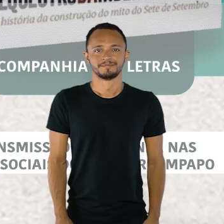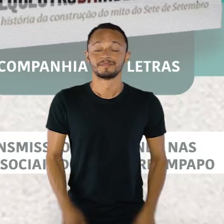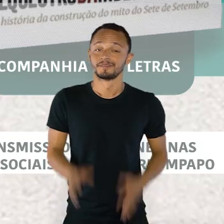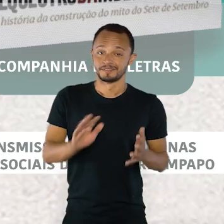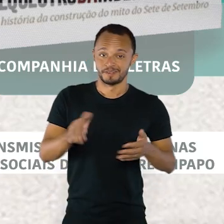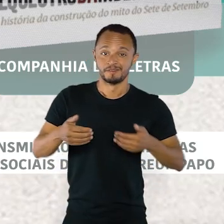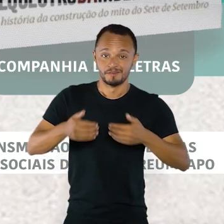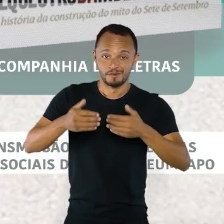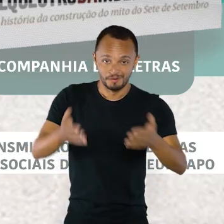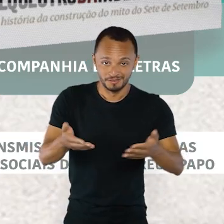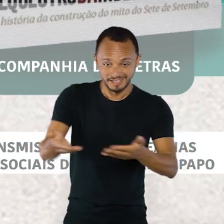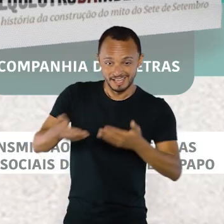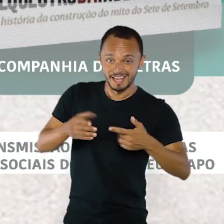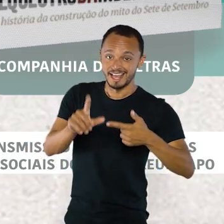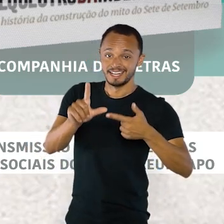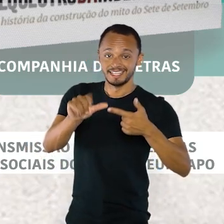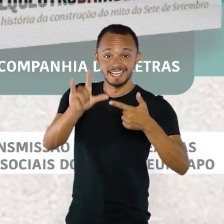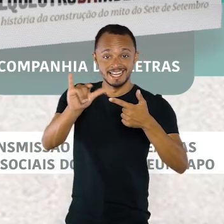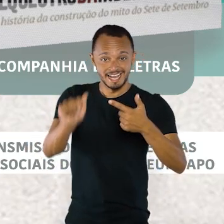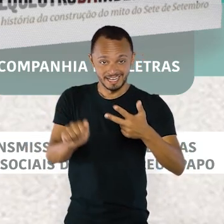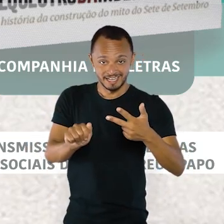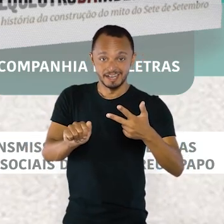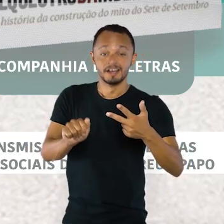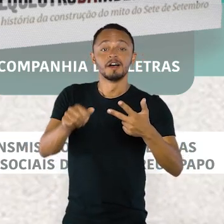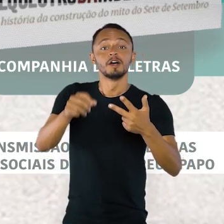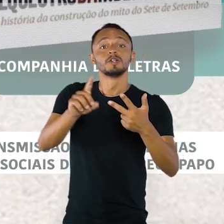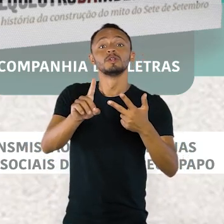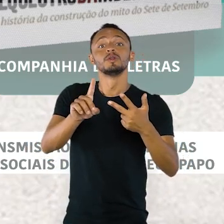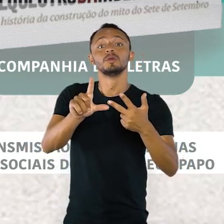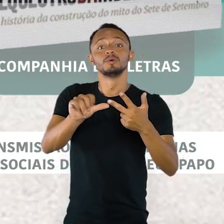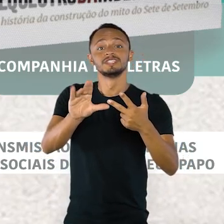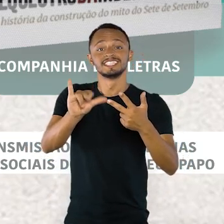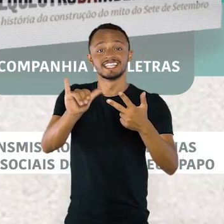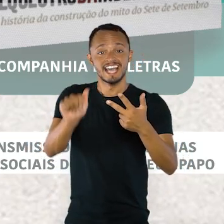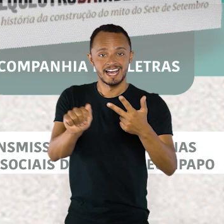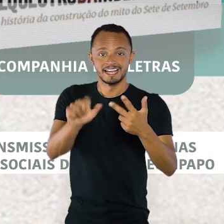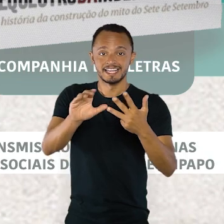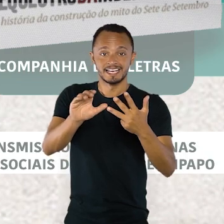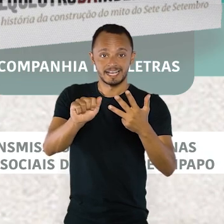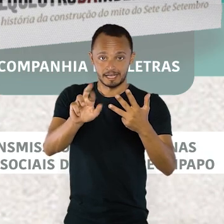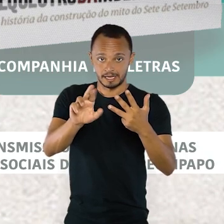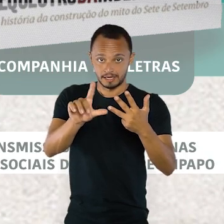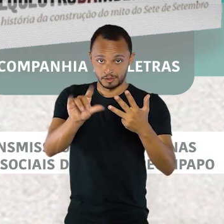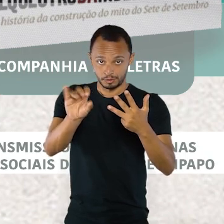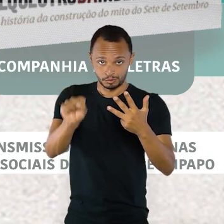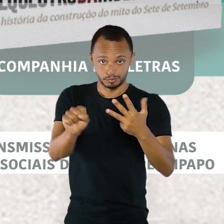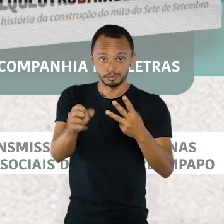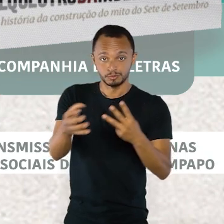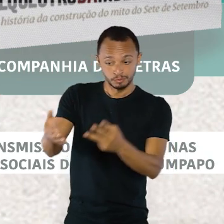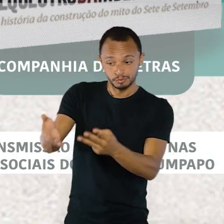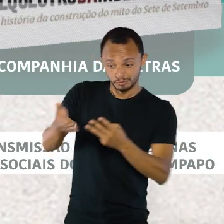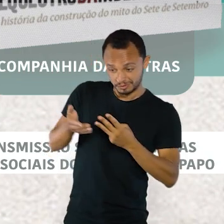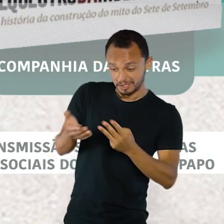Convidar, então, Lília Schwartz, Lúcia Stumpf e Carlos Lima Júnior, por favor.